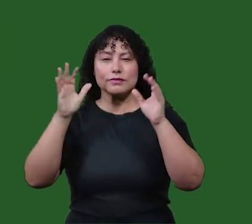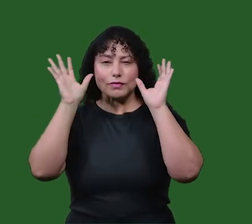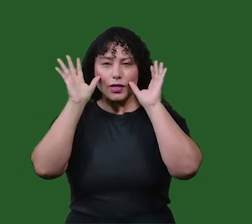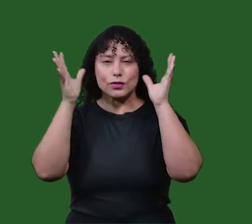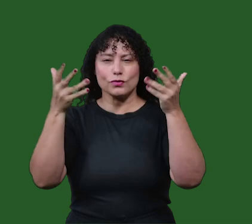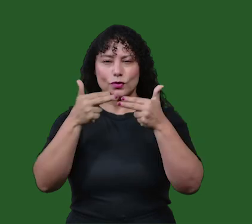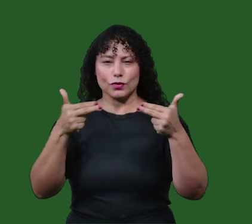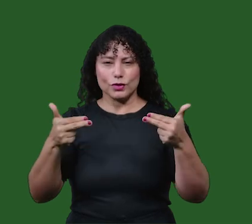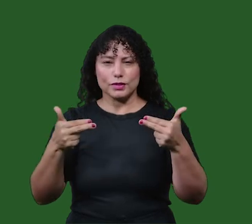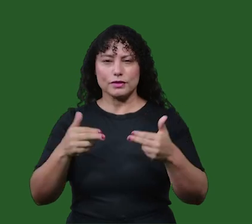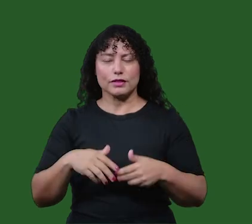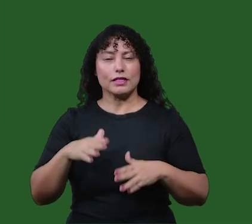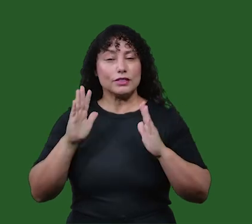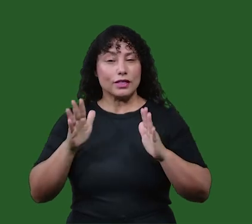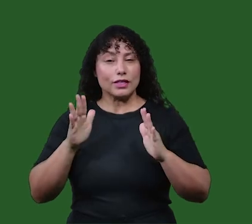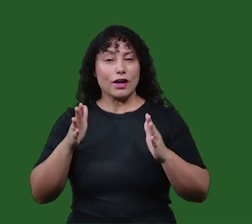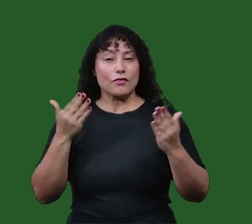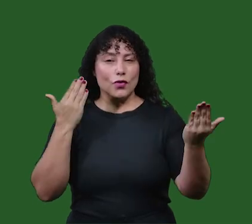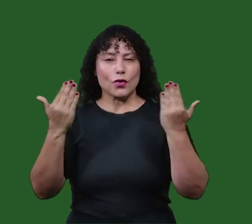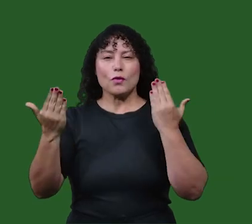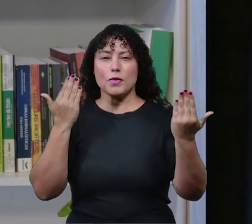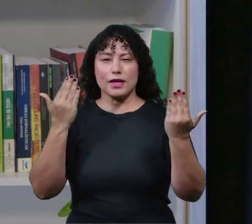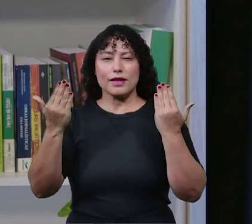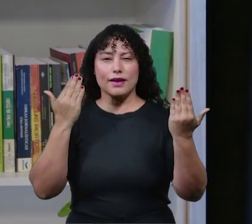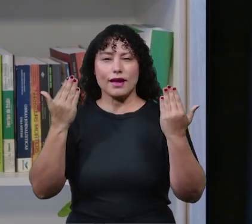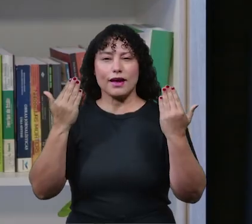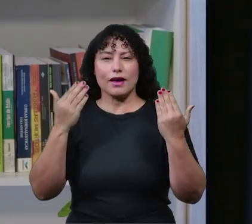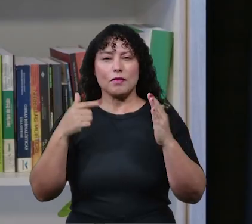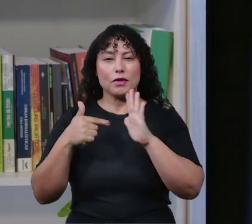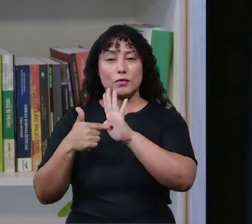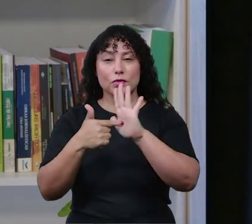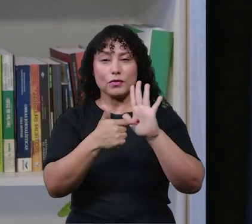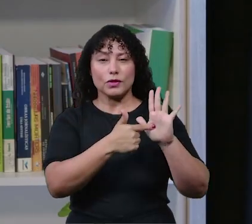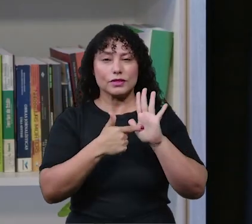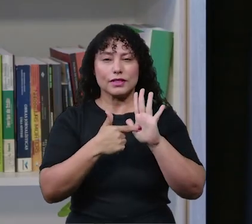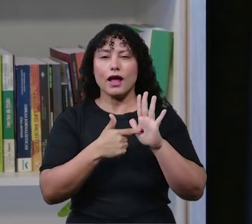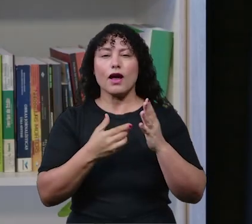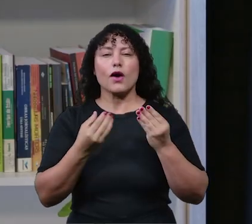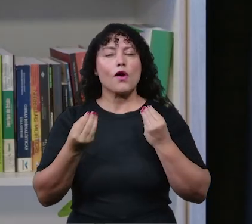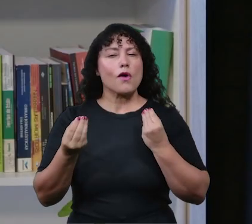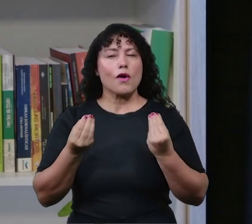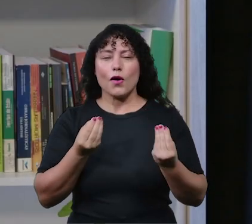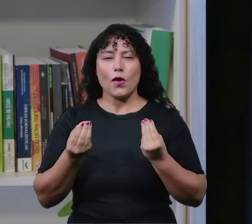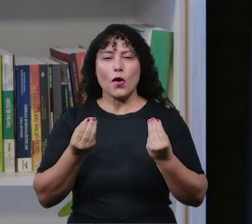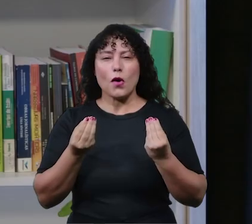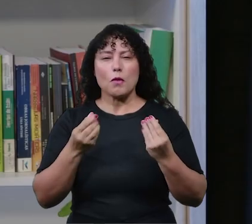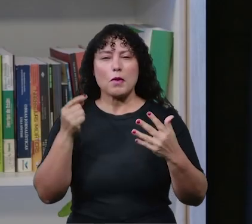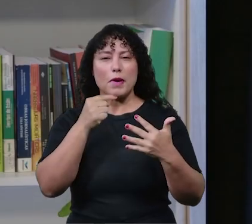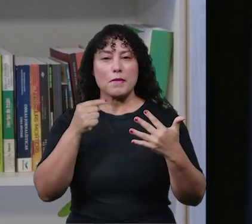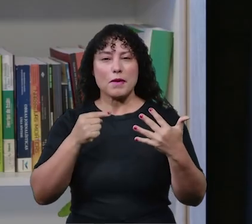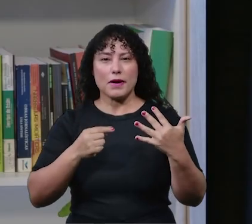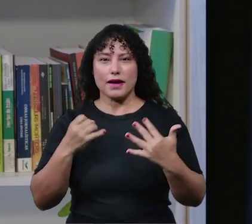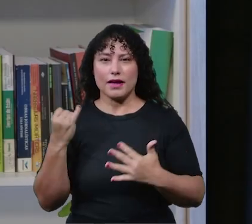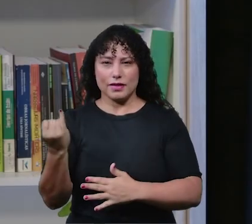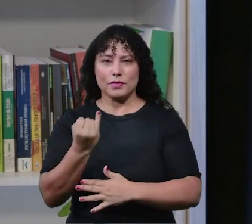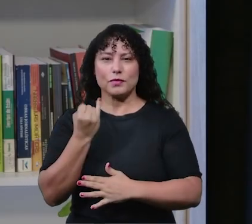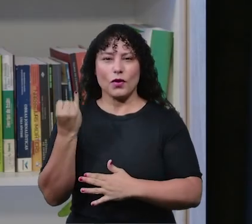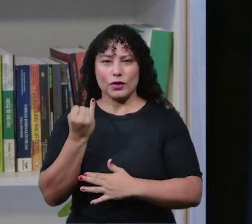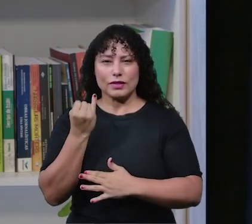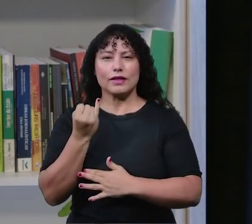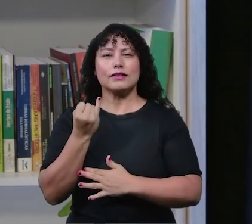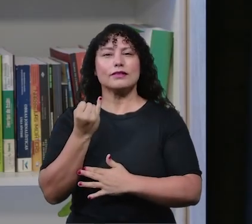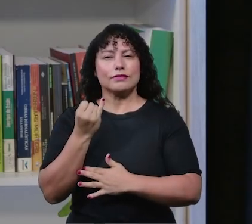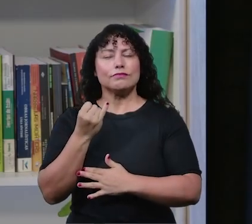processo de tomada de decisão. Já já eu vou fazer esse comparativo para dar a dimensão de como essas questões são